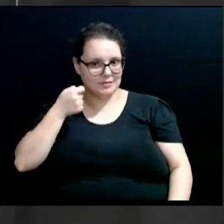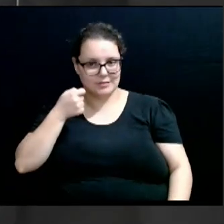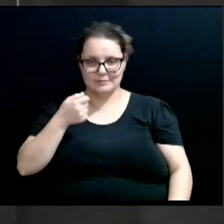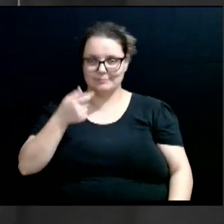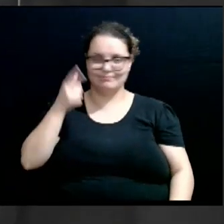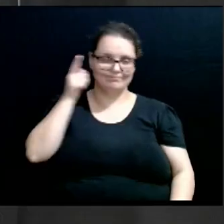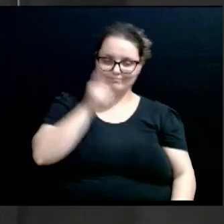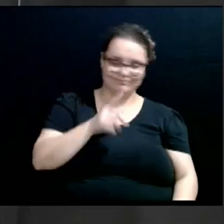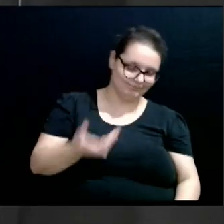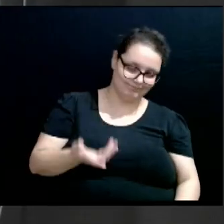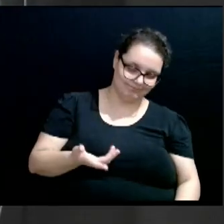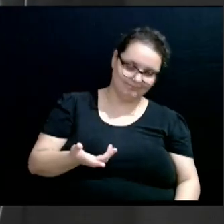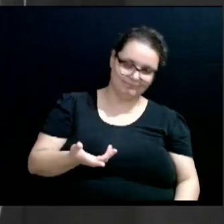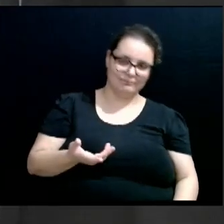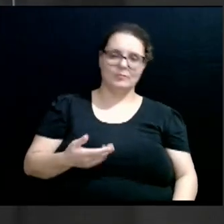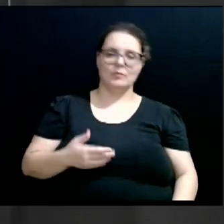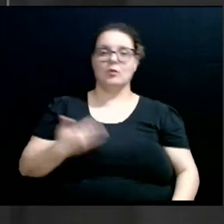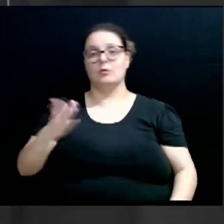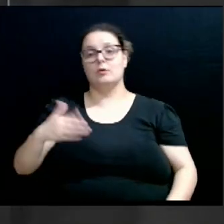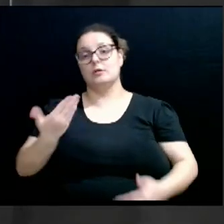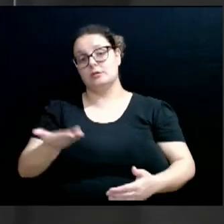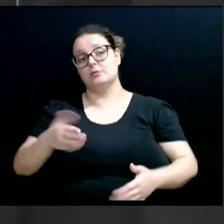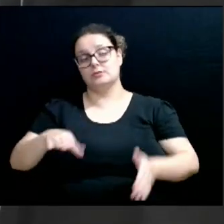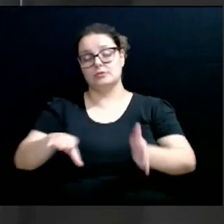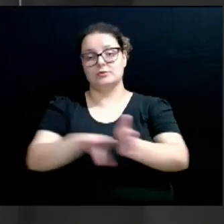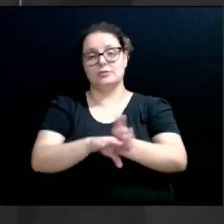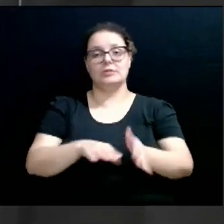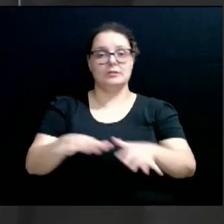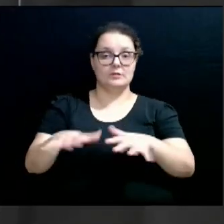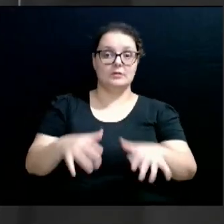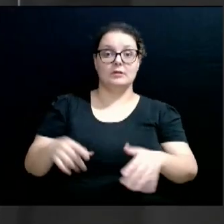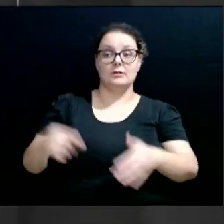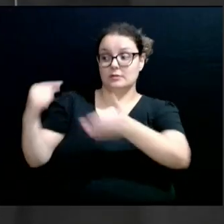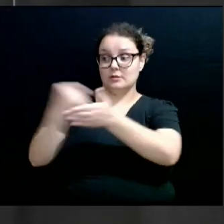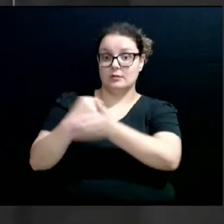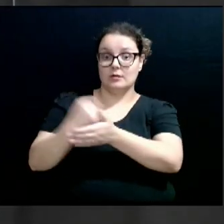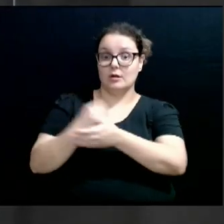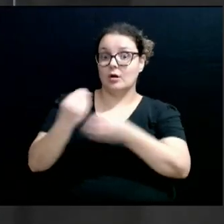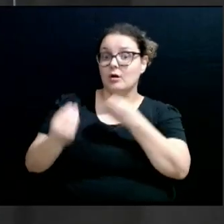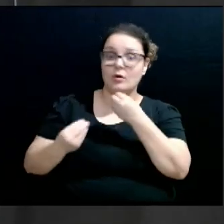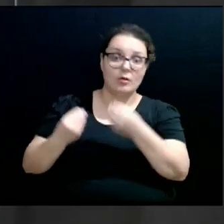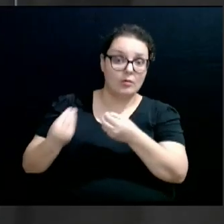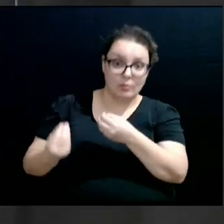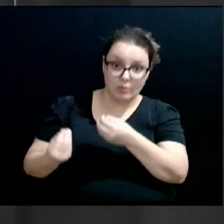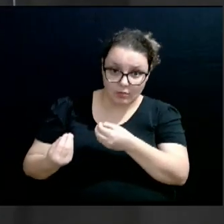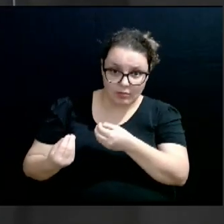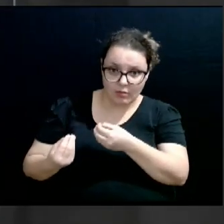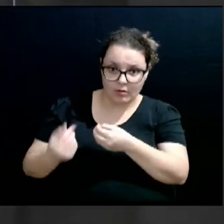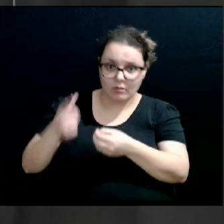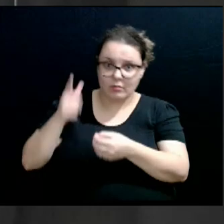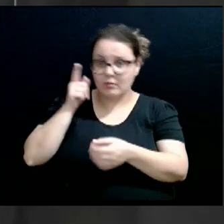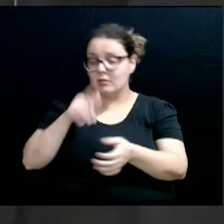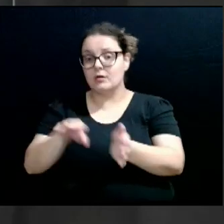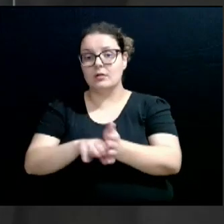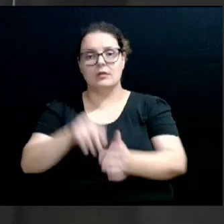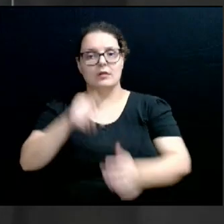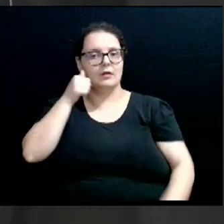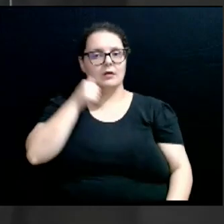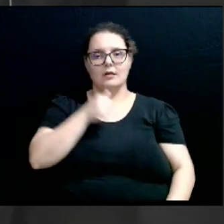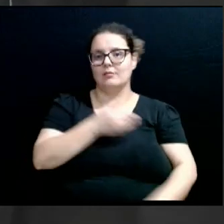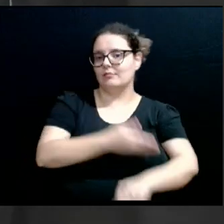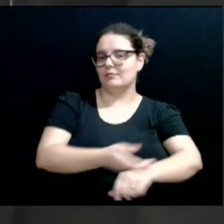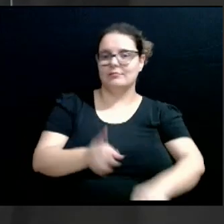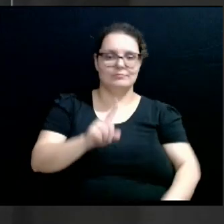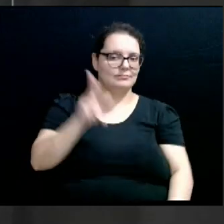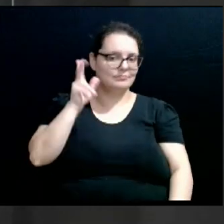né? E aí eu falei com a Danda, que tem as perguntas, né? Como é que você conseguiu chegar até aqui? A mulher branca não ouve isso. Eu já ouvi, Danda já